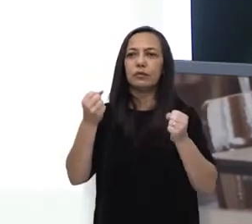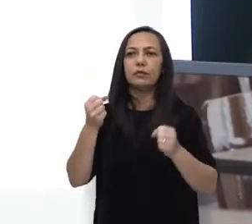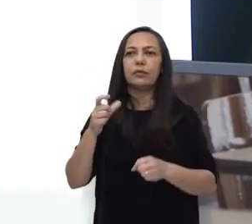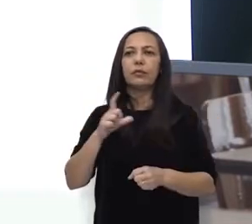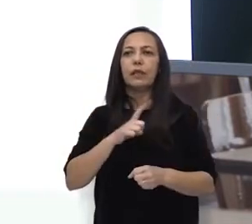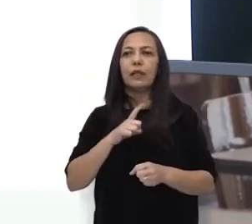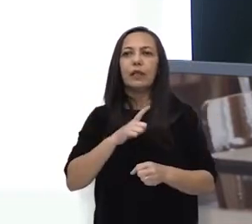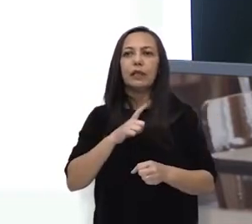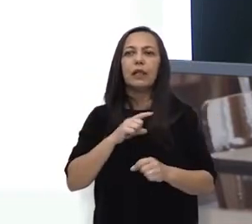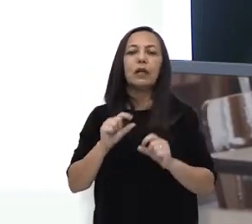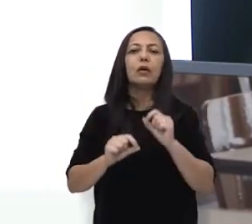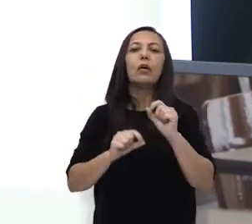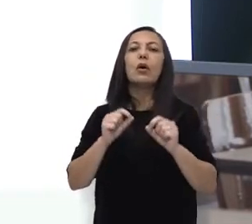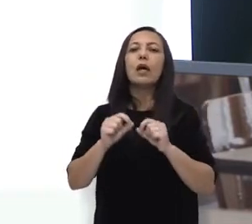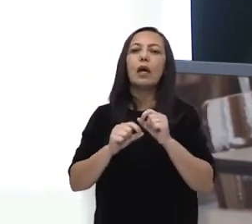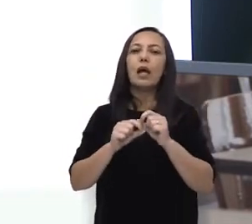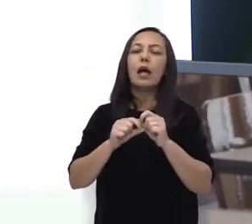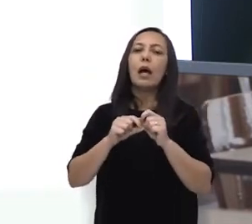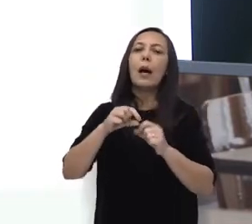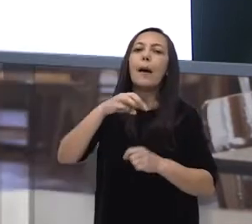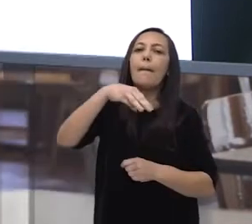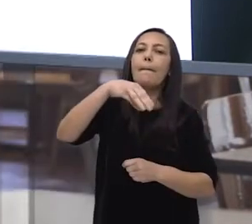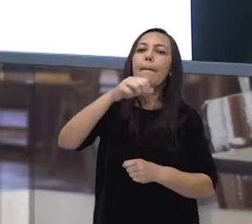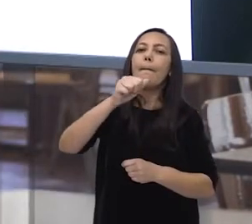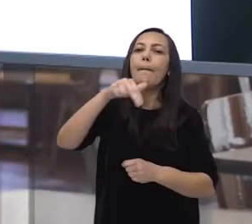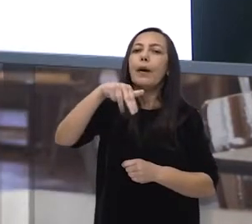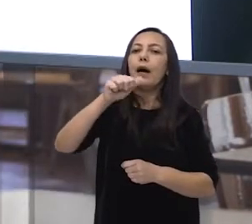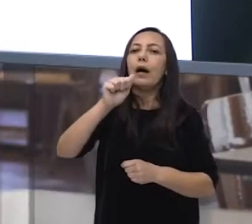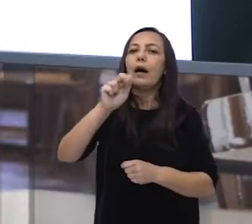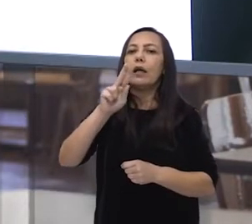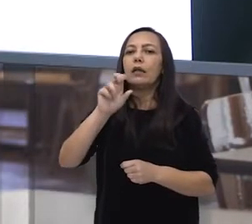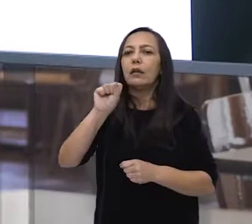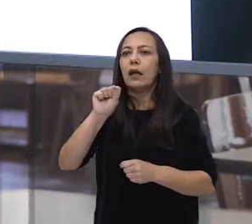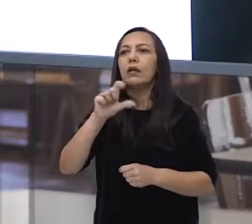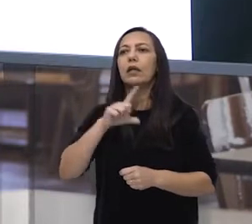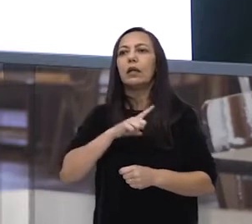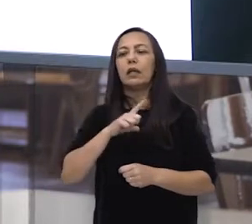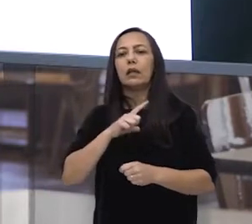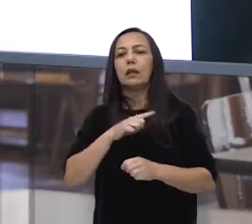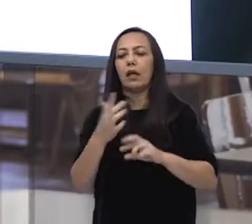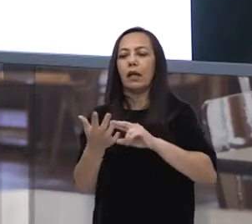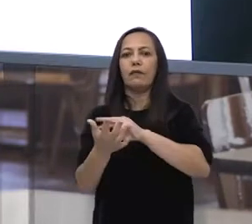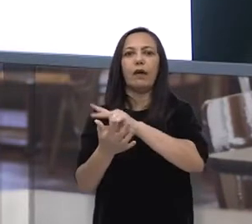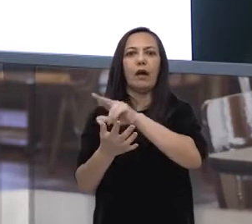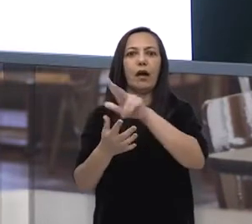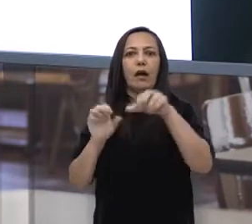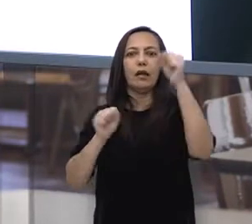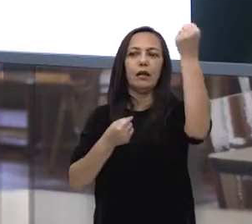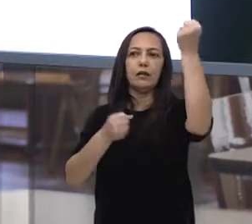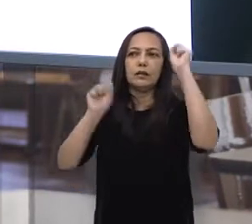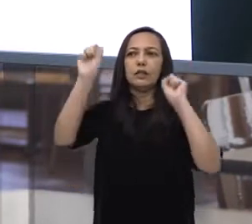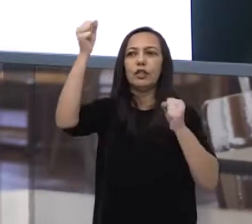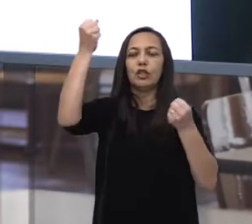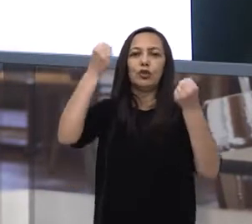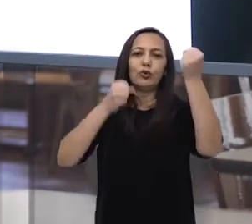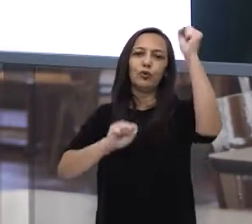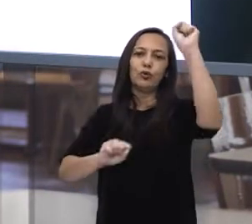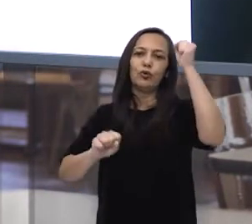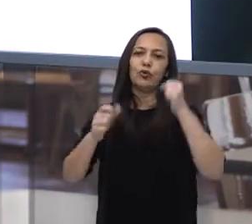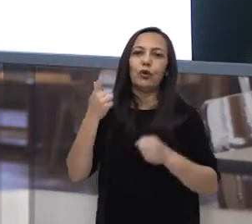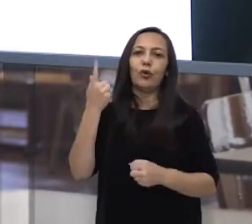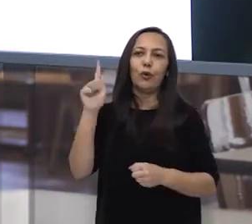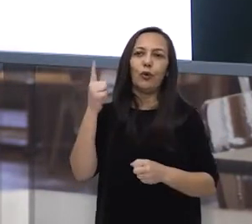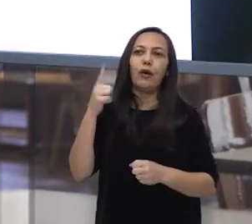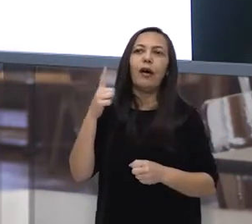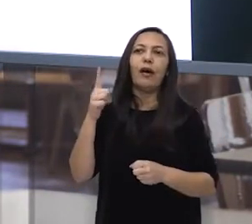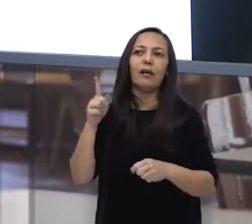temos a Zona Franca de Manaus, que é um grande polo industrial, e as áreas da região centro-oeste, nos estados de Goiás e Mato Grosso do